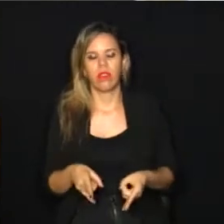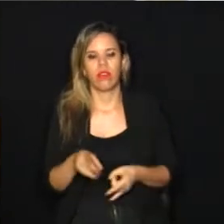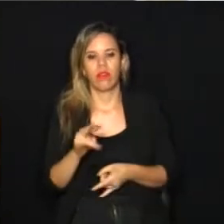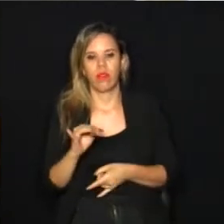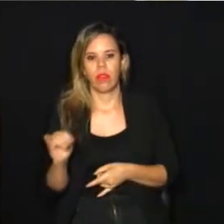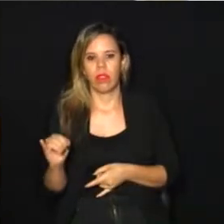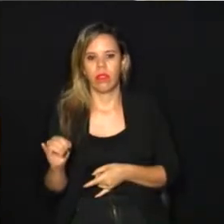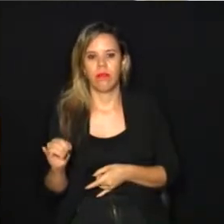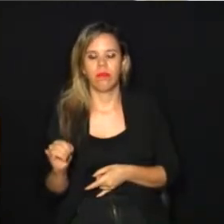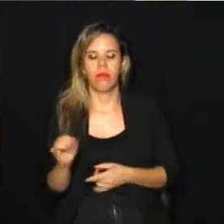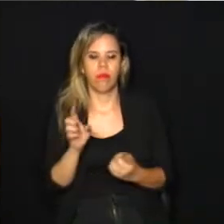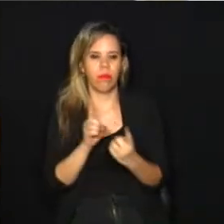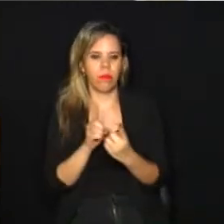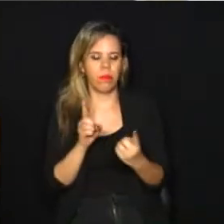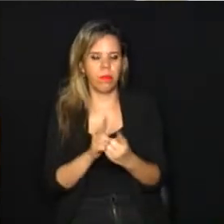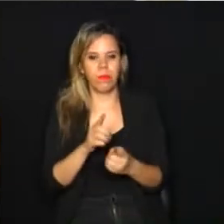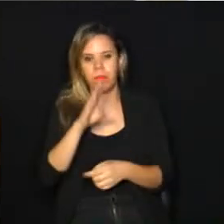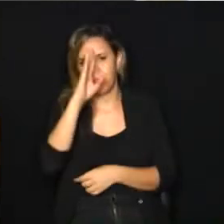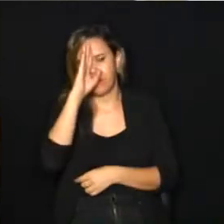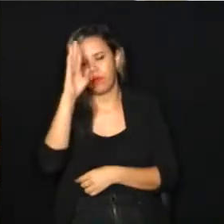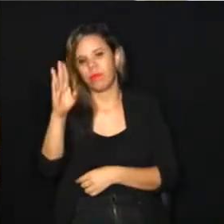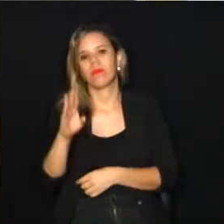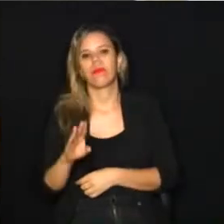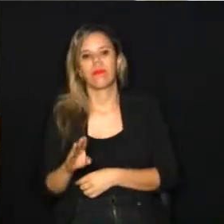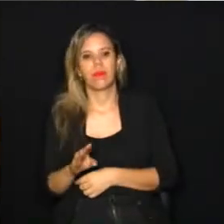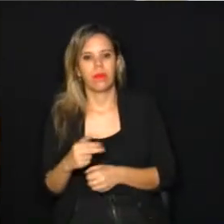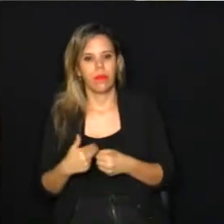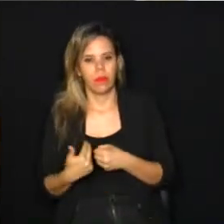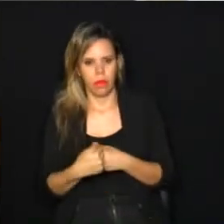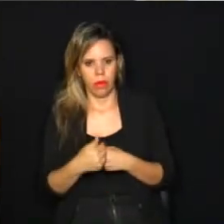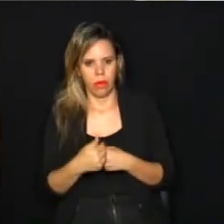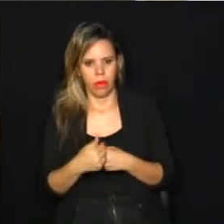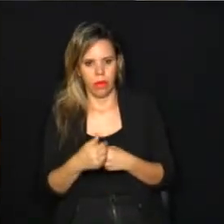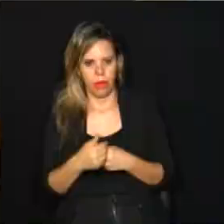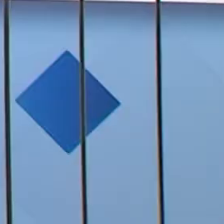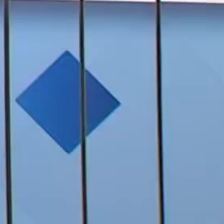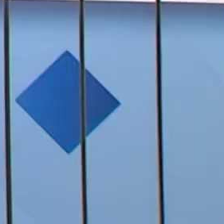atender, fundamentalmente o HC atende a região metropolitana.